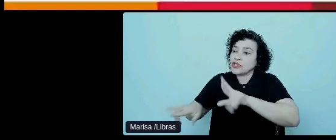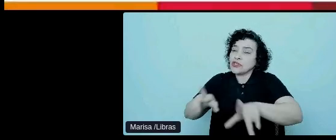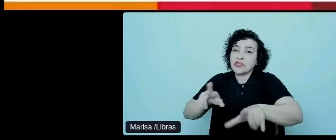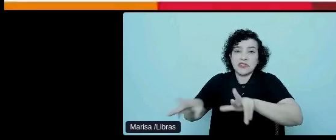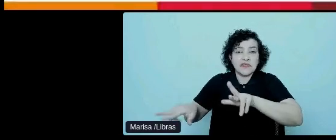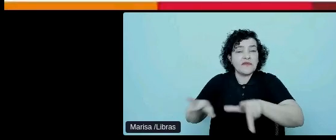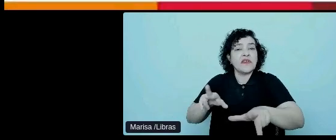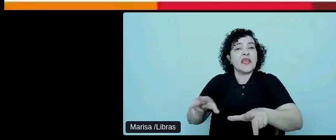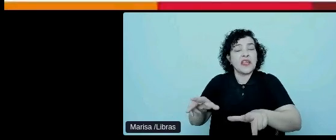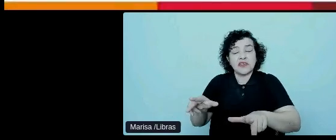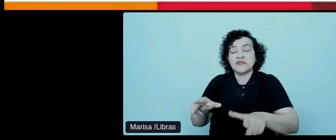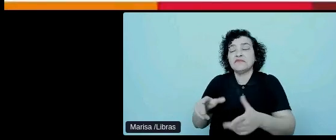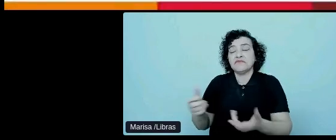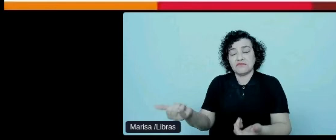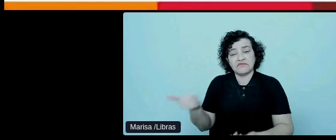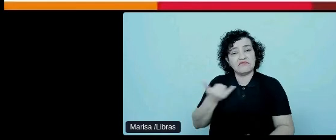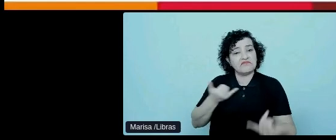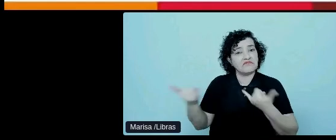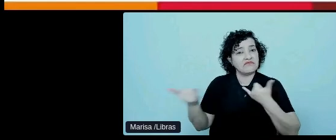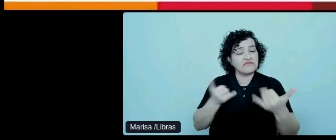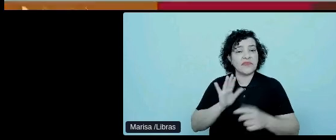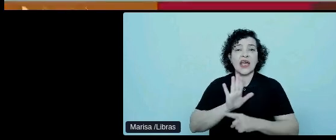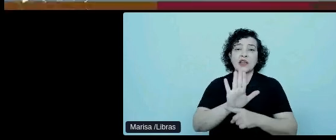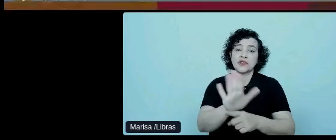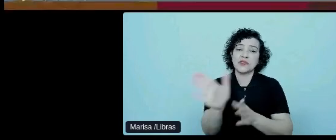Os recursos, como eu disse antes, é a